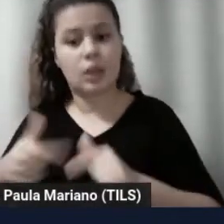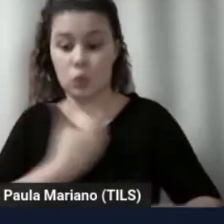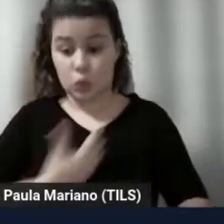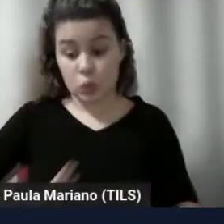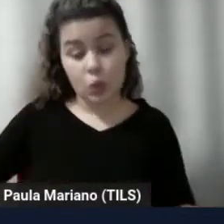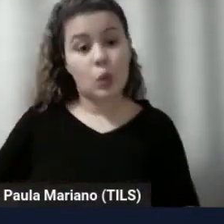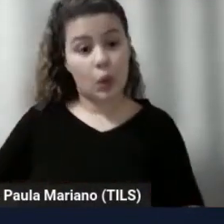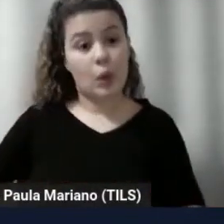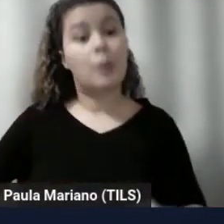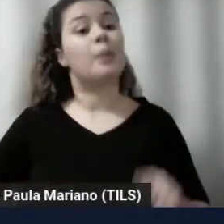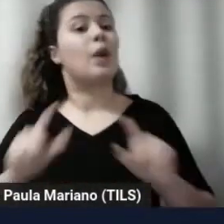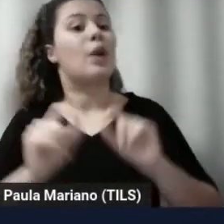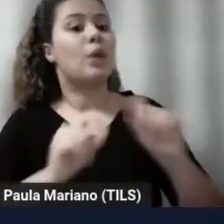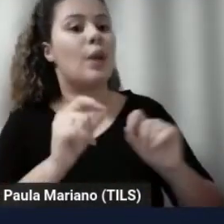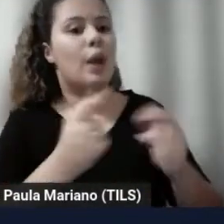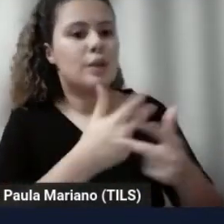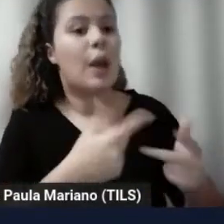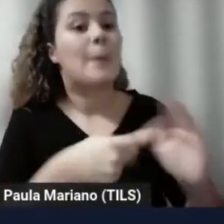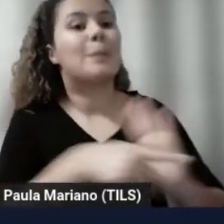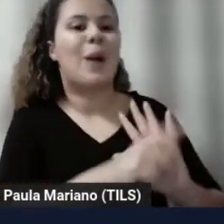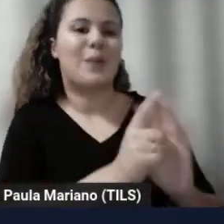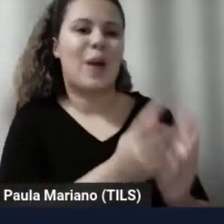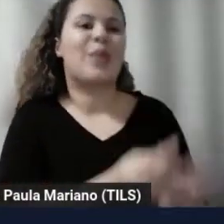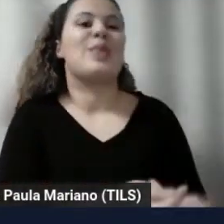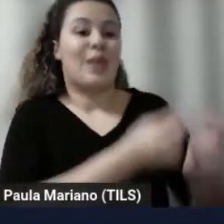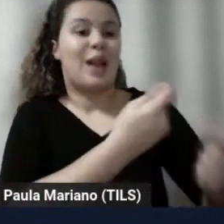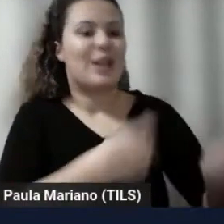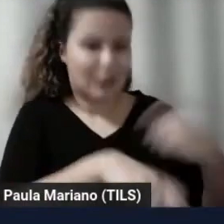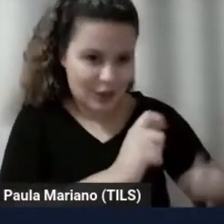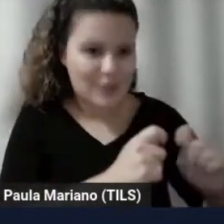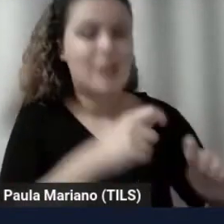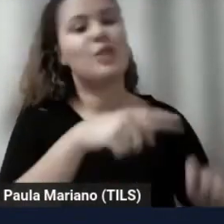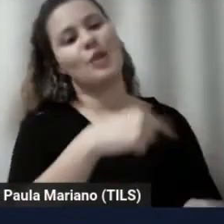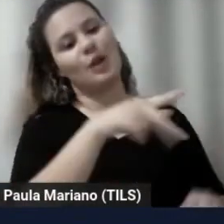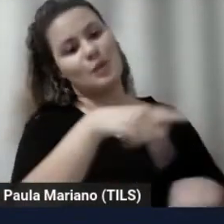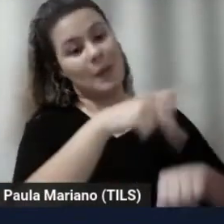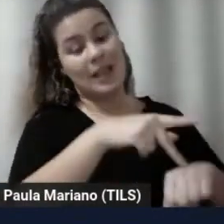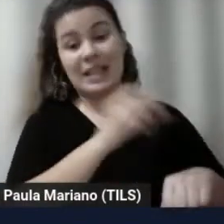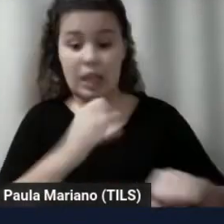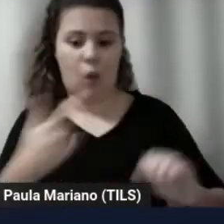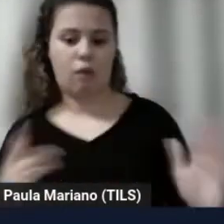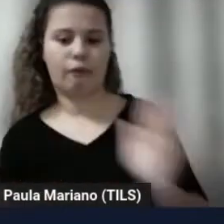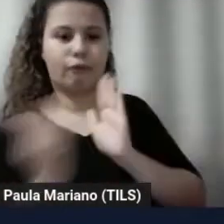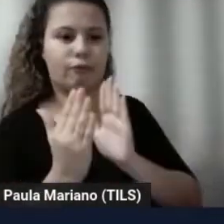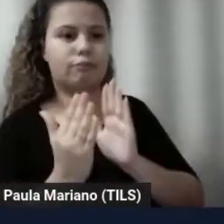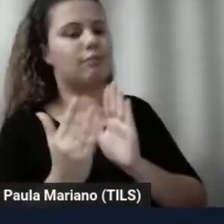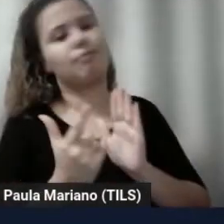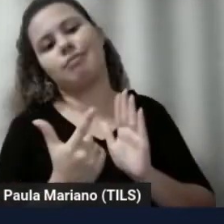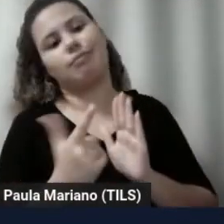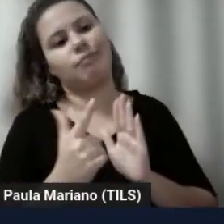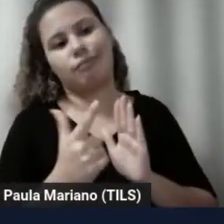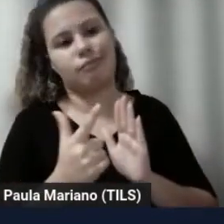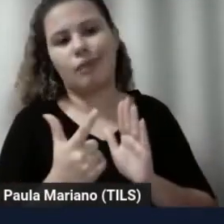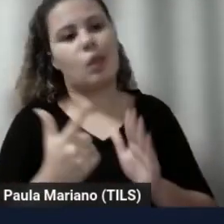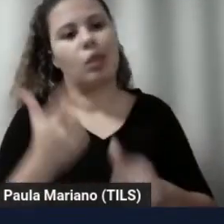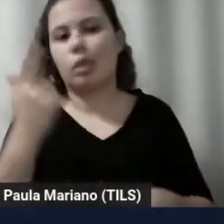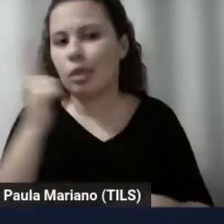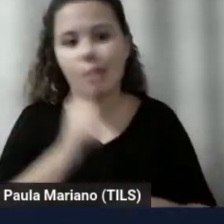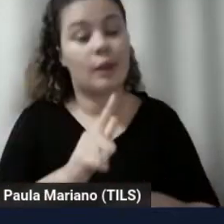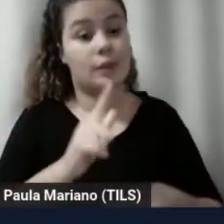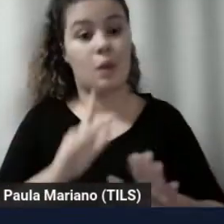no país. Se não enfrentar o sistema da dívida, não tem saída. A emenda constitucional